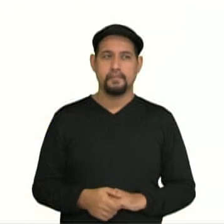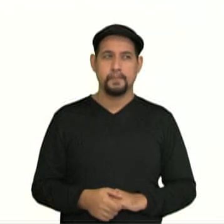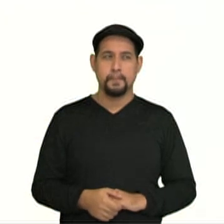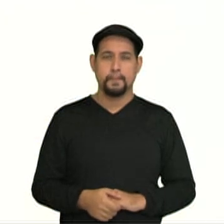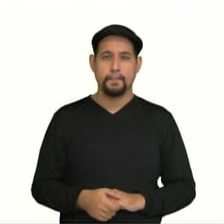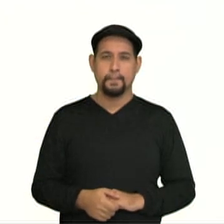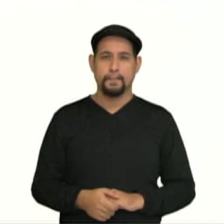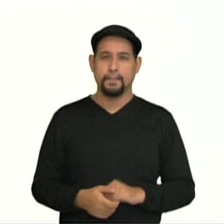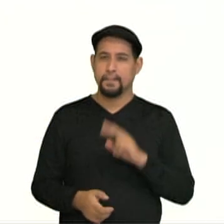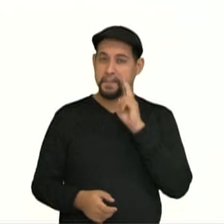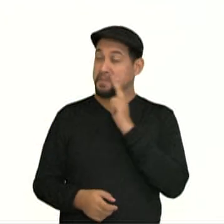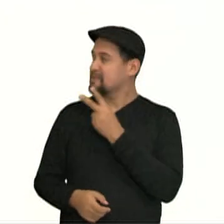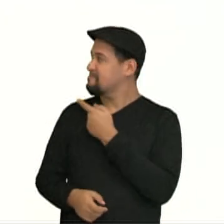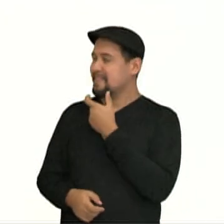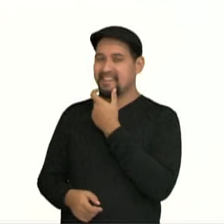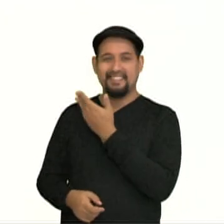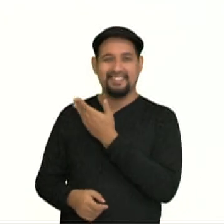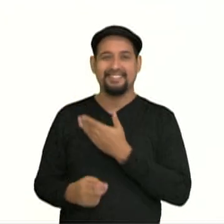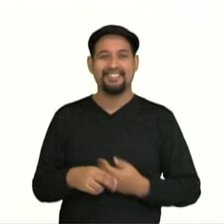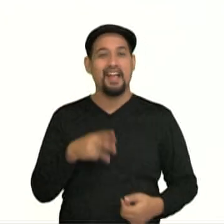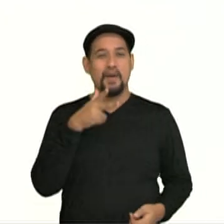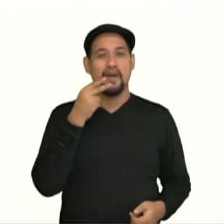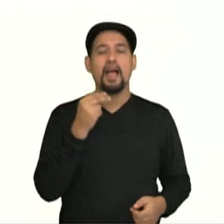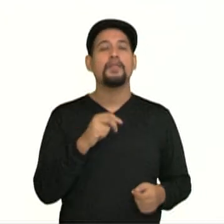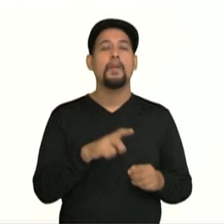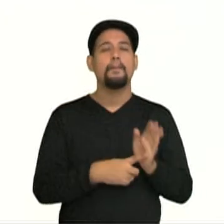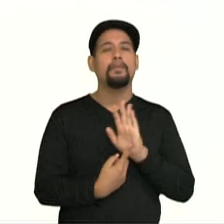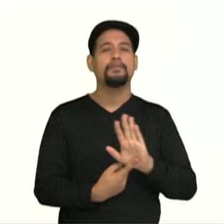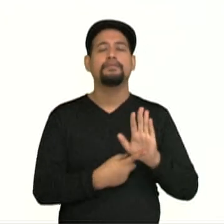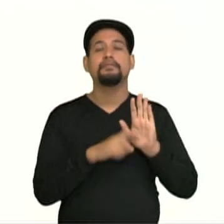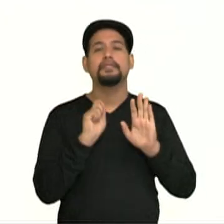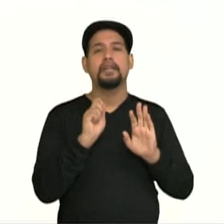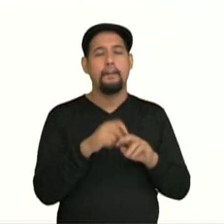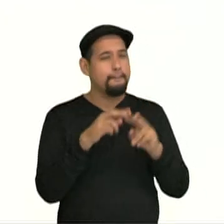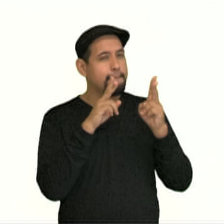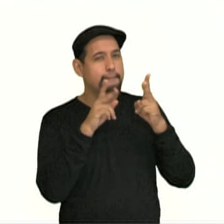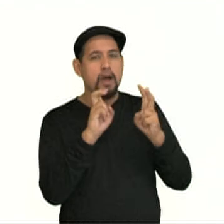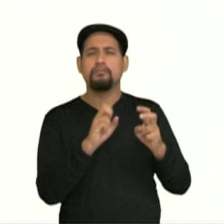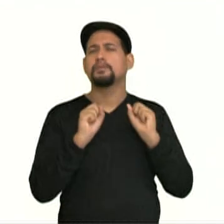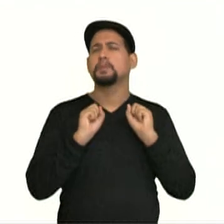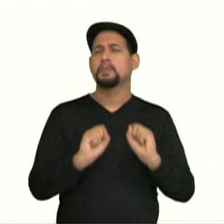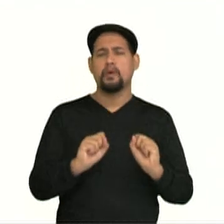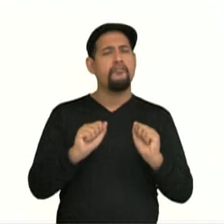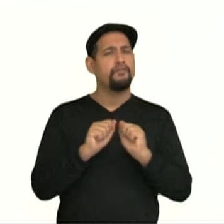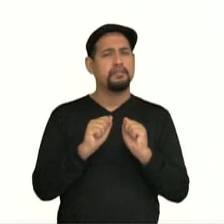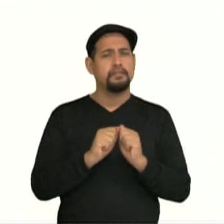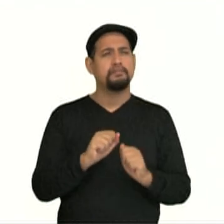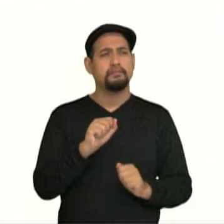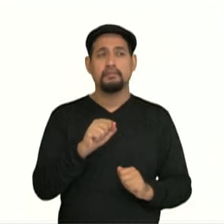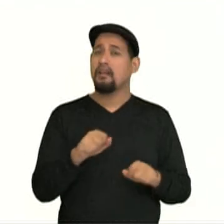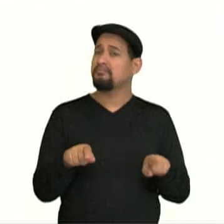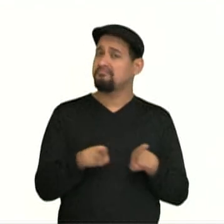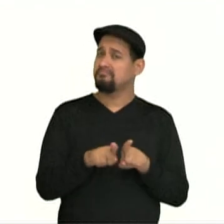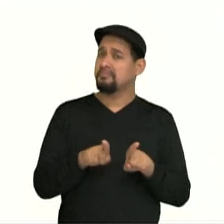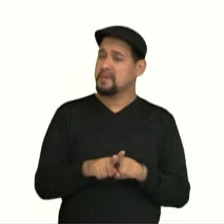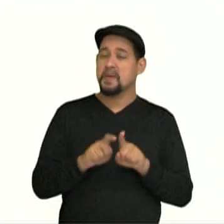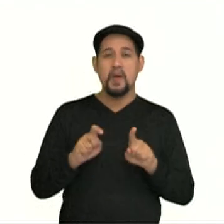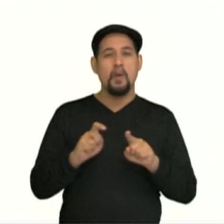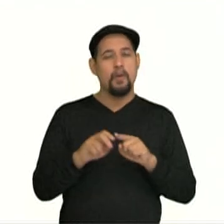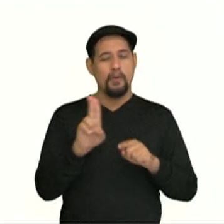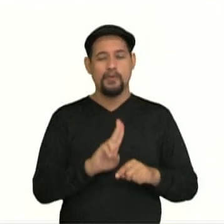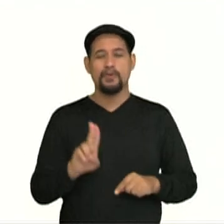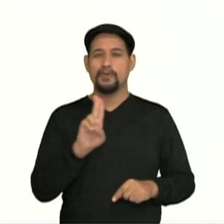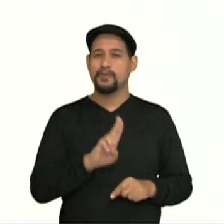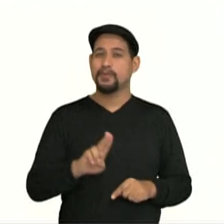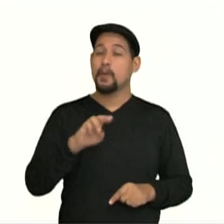you could do it. Então aqui Garfield tem uma expressão, percebeu que vocês podem fazer isso. Aqui também mais uma utilização